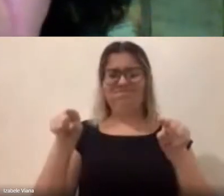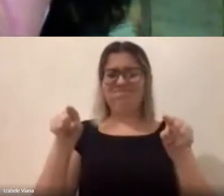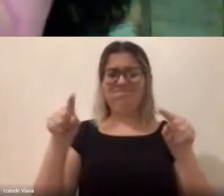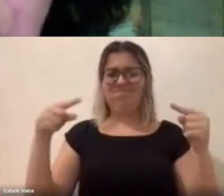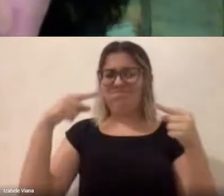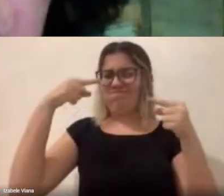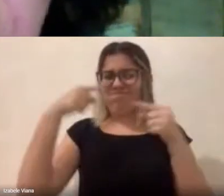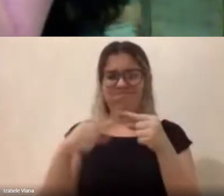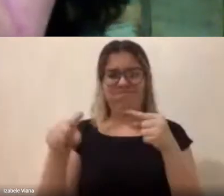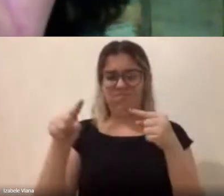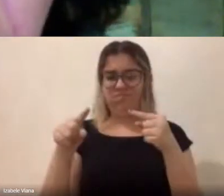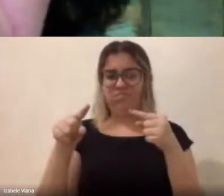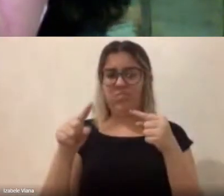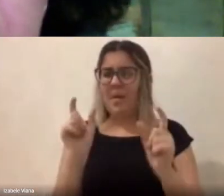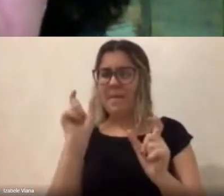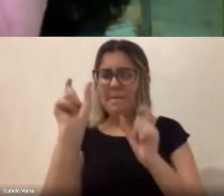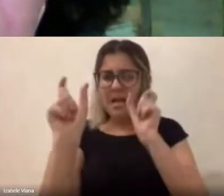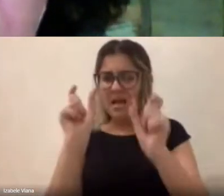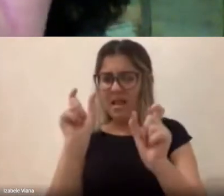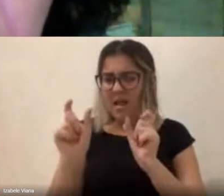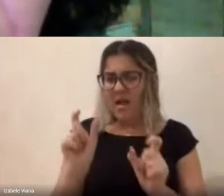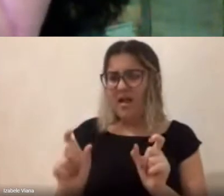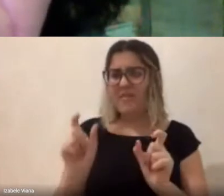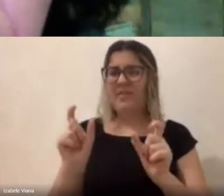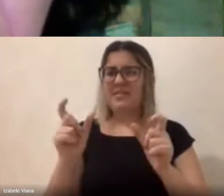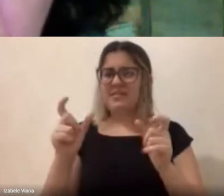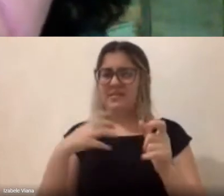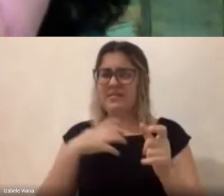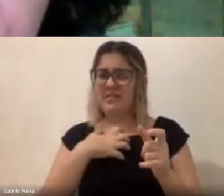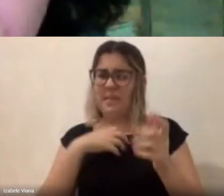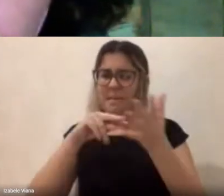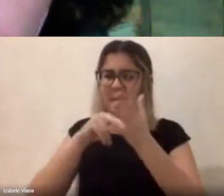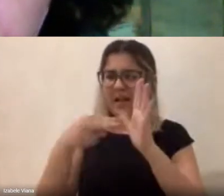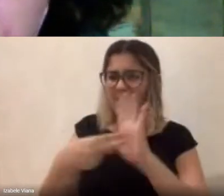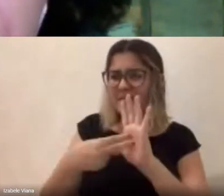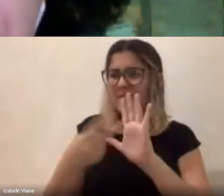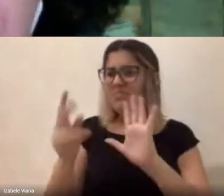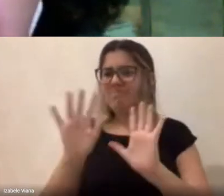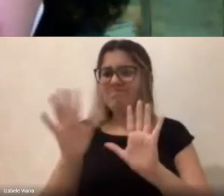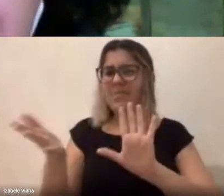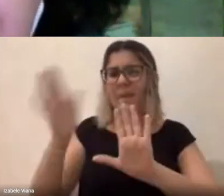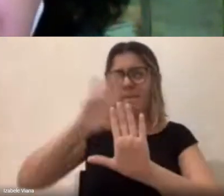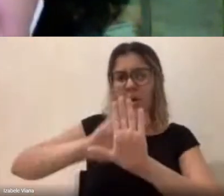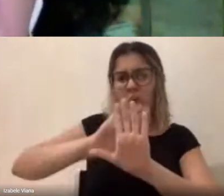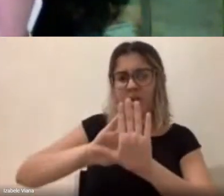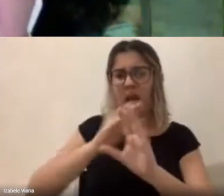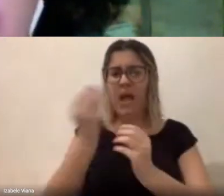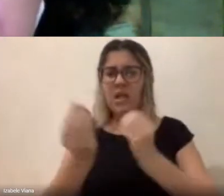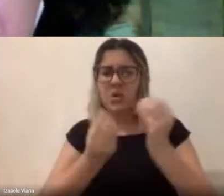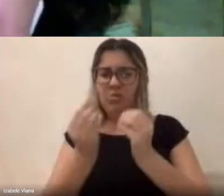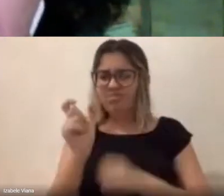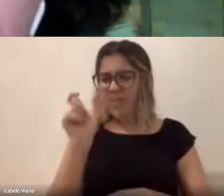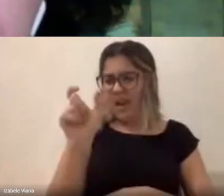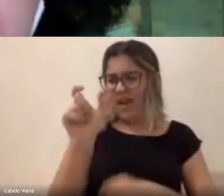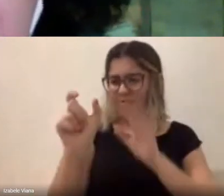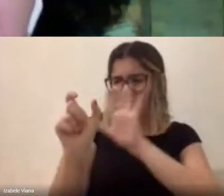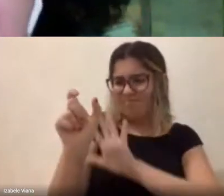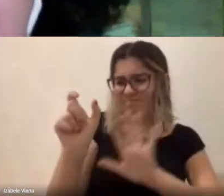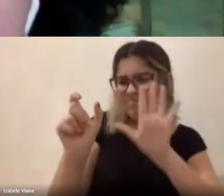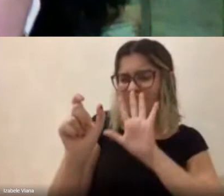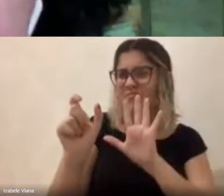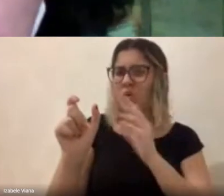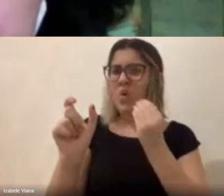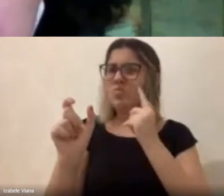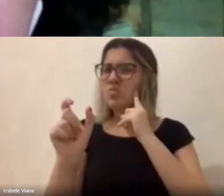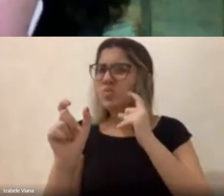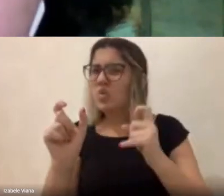palavras vão além de sua semântica, trazem seu traçado gráfico e sonoro, pesos e levezas históricas